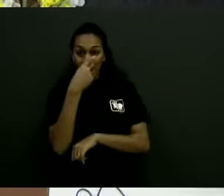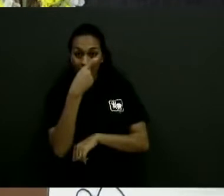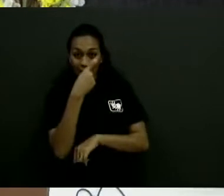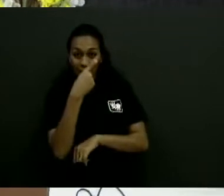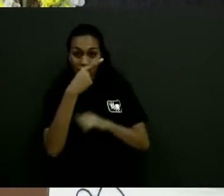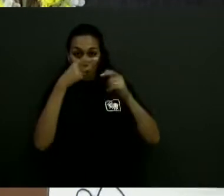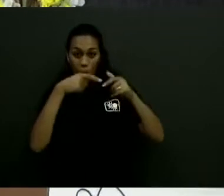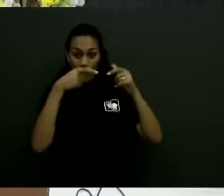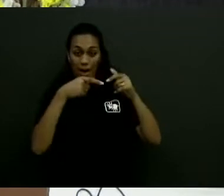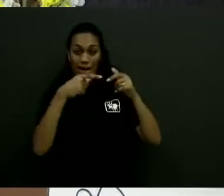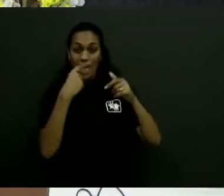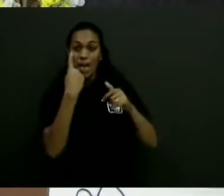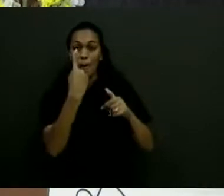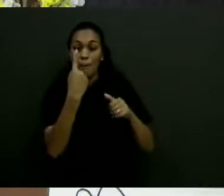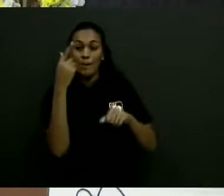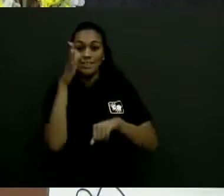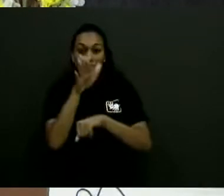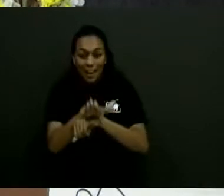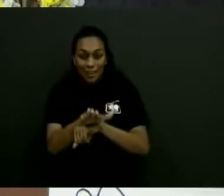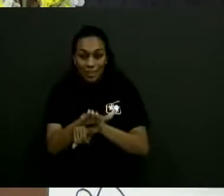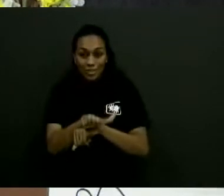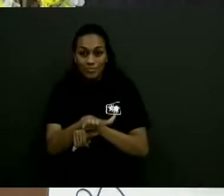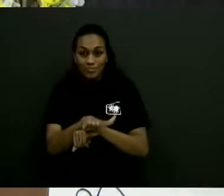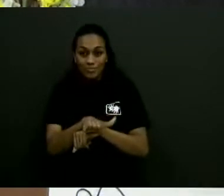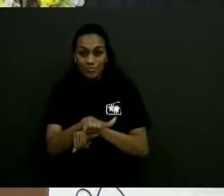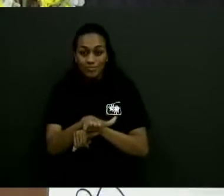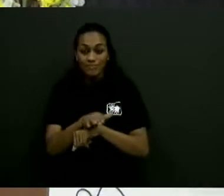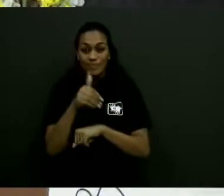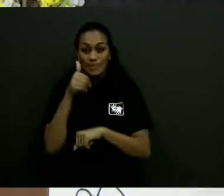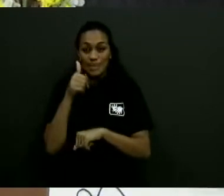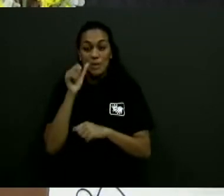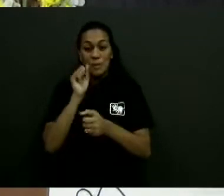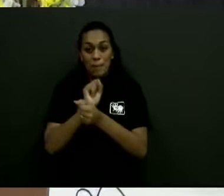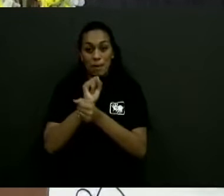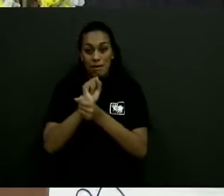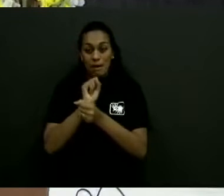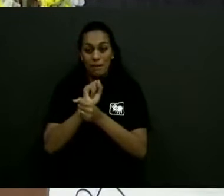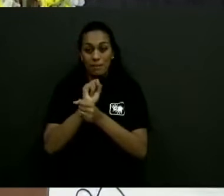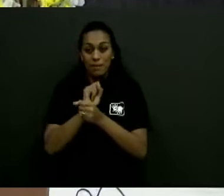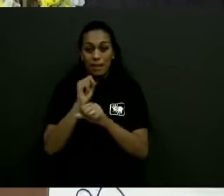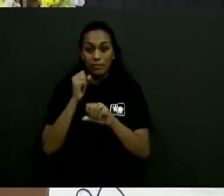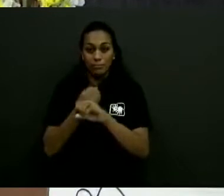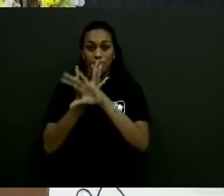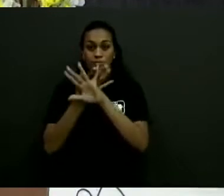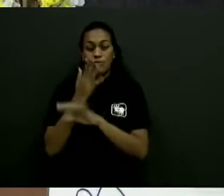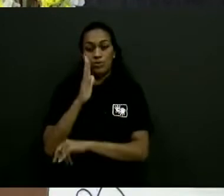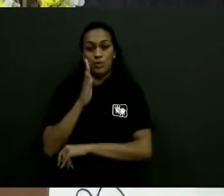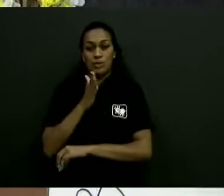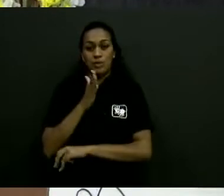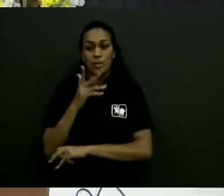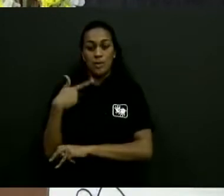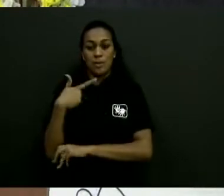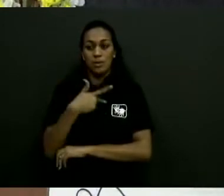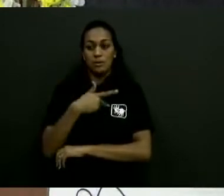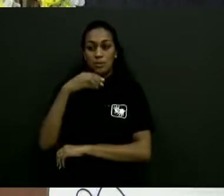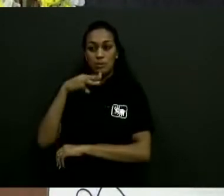3 horas para trás, né? Ou melhor, 1:30. Mas que ele vai entrar, nós estamos aí aguardando. Está entrando já, né? Pastor Misael está